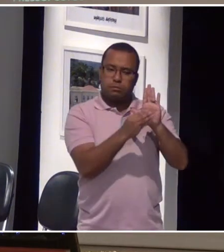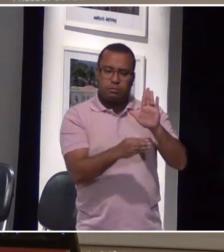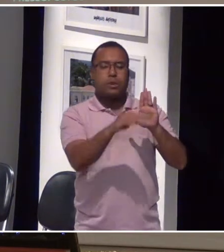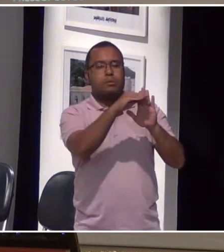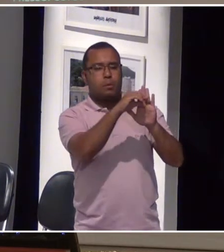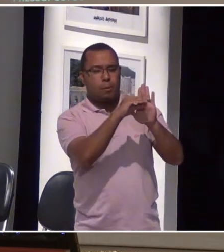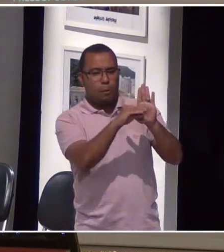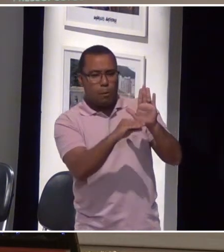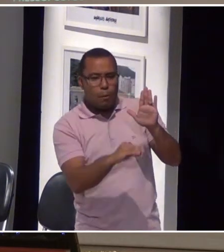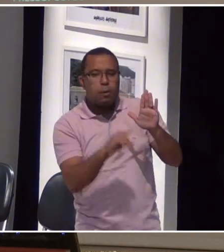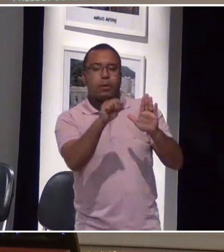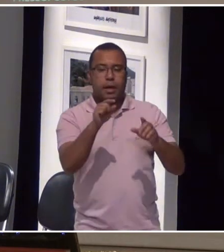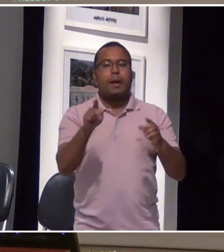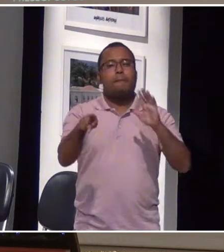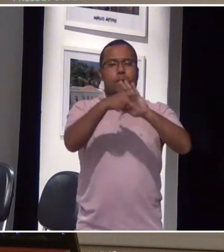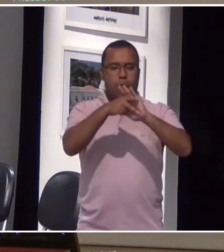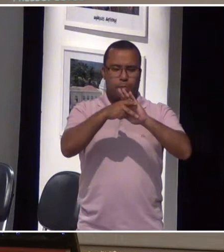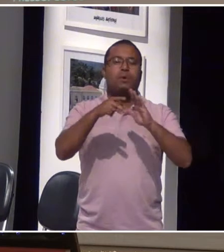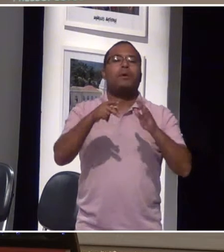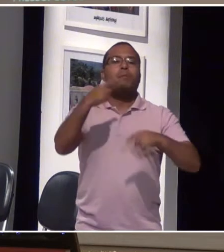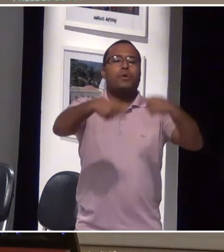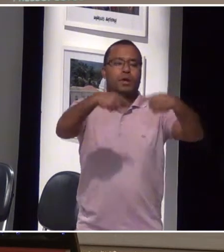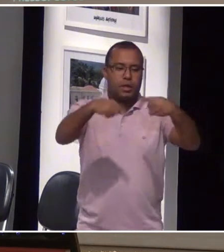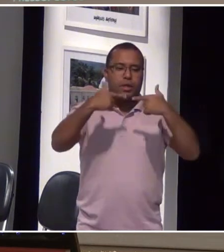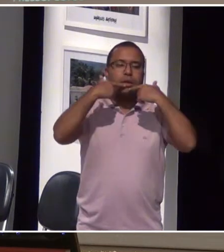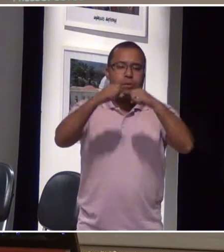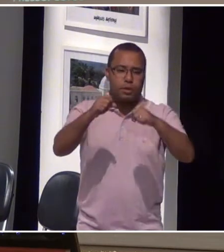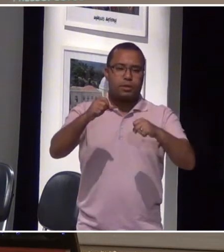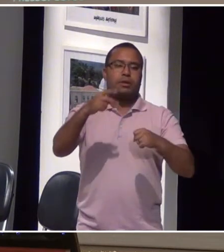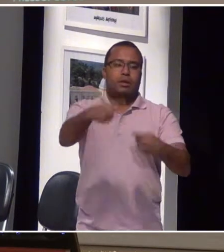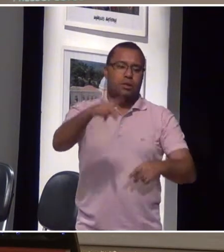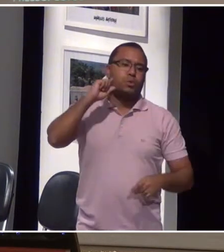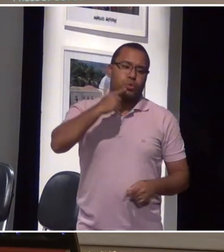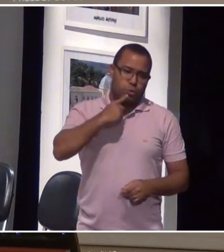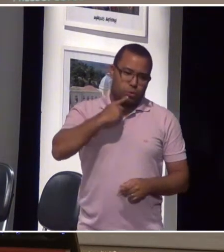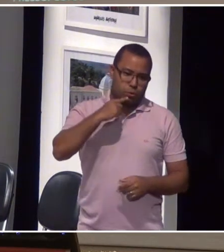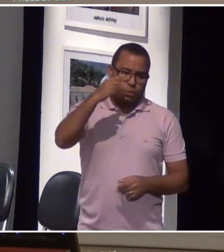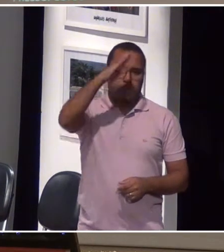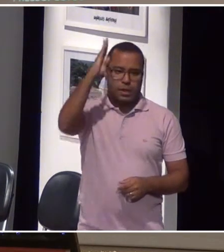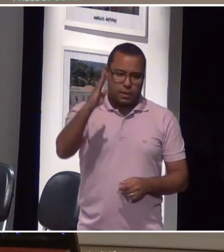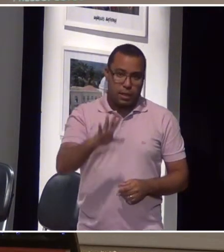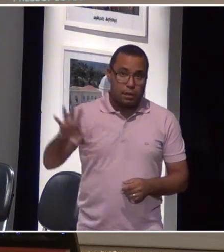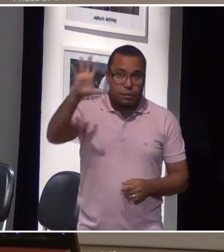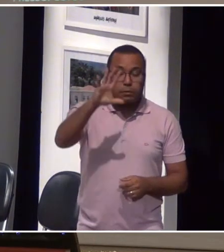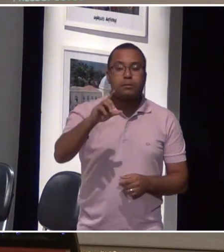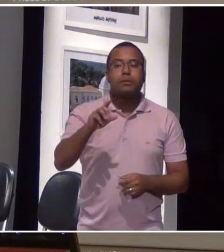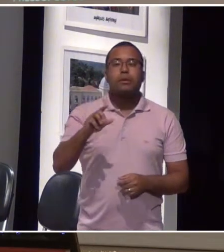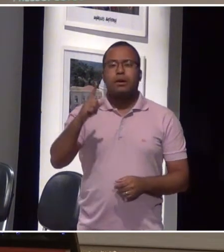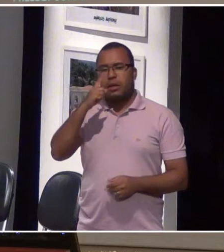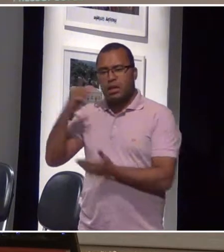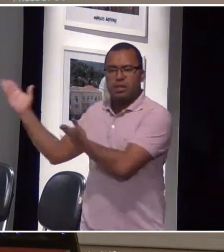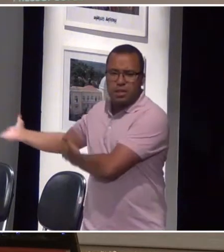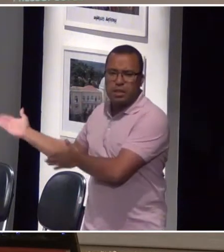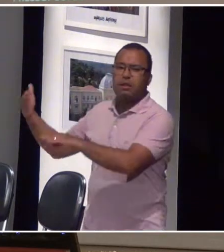nos subsídios para uma política linguística dos surdos no Brasil, que foi uma discussão da qual a Ana